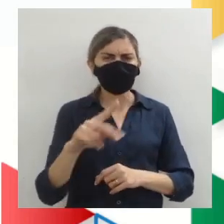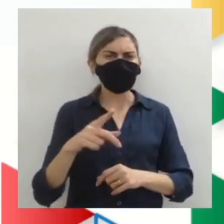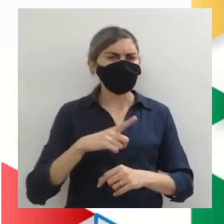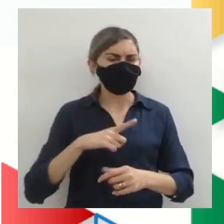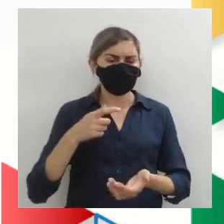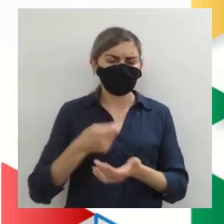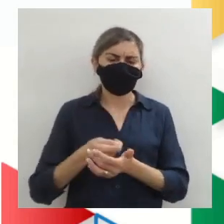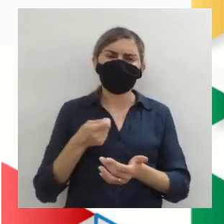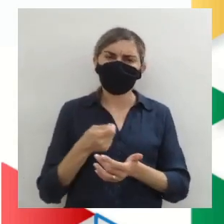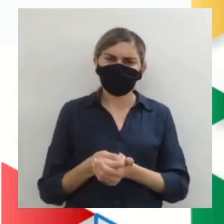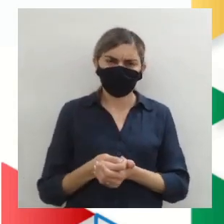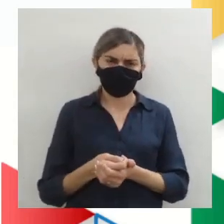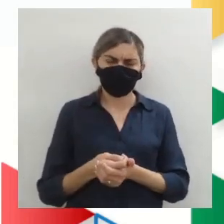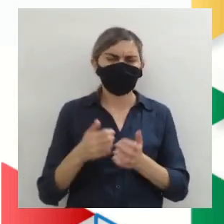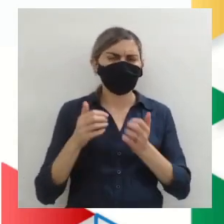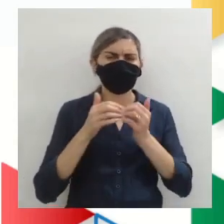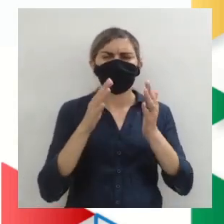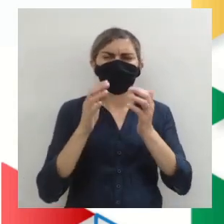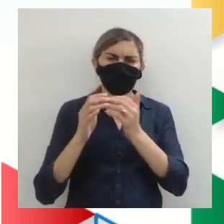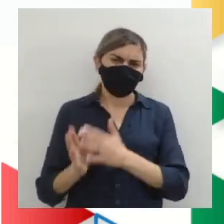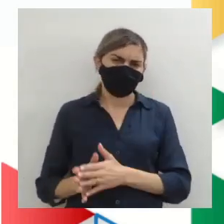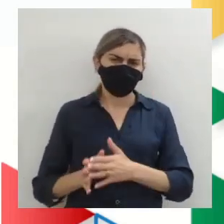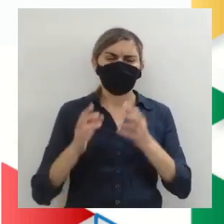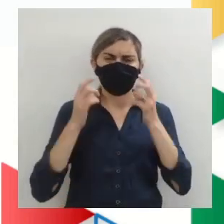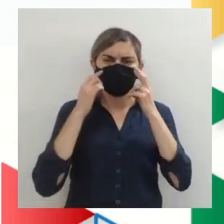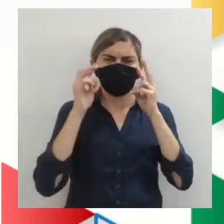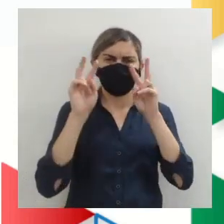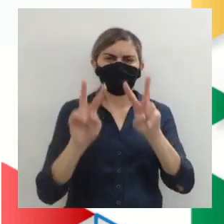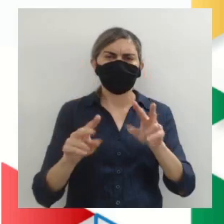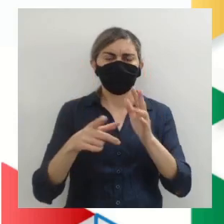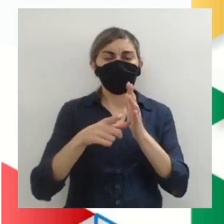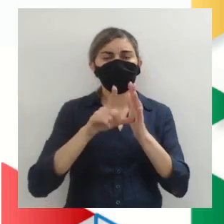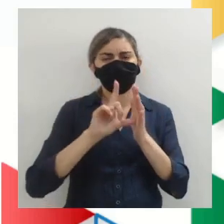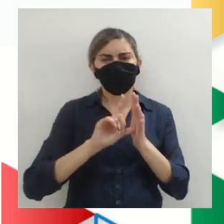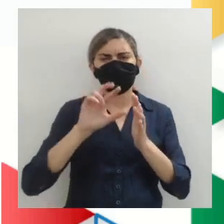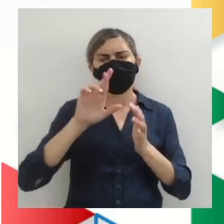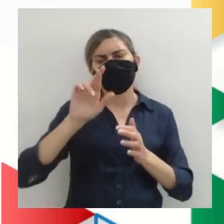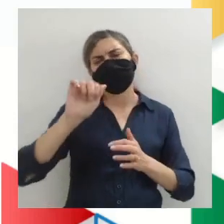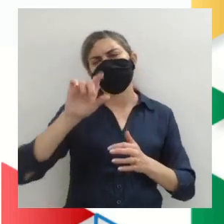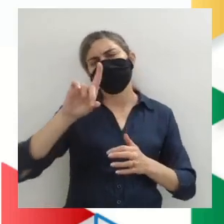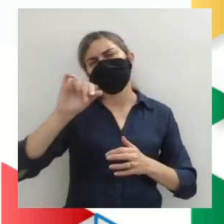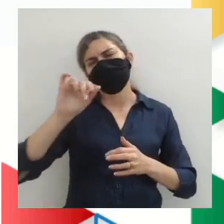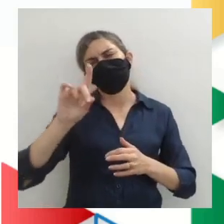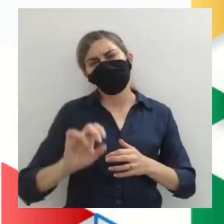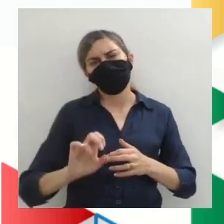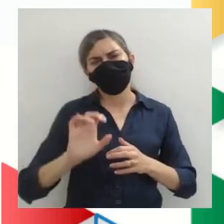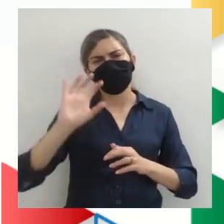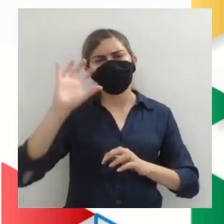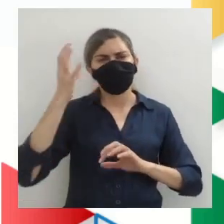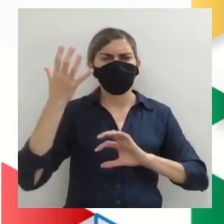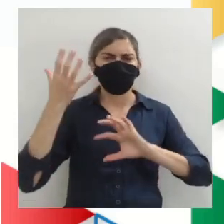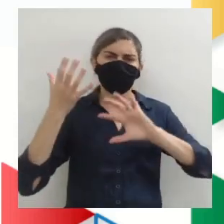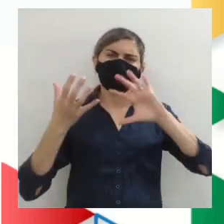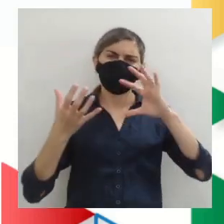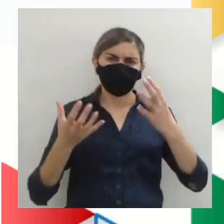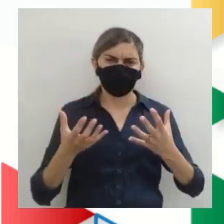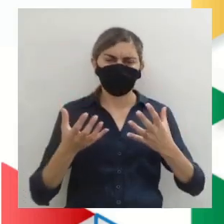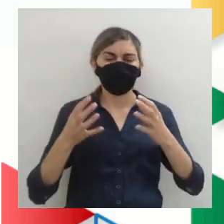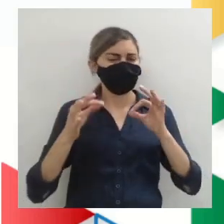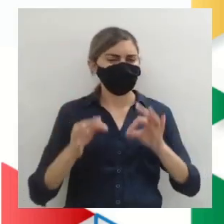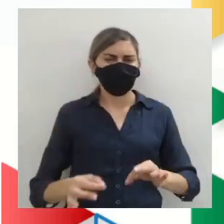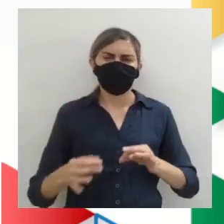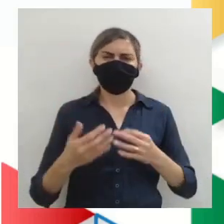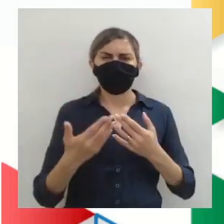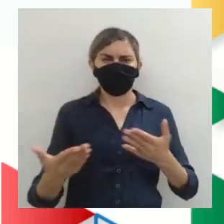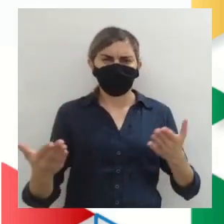por obrigação abrir os nossos olhos ante a realidade, aos acontecimentos, e